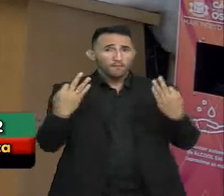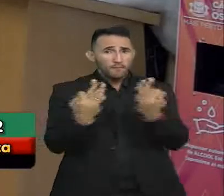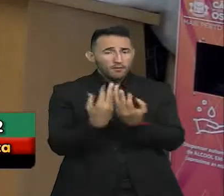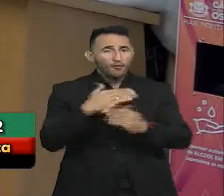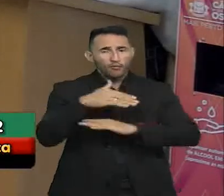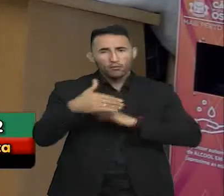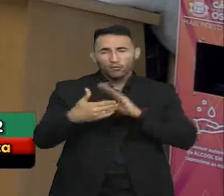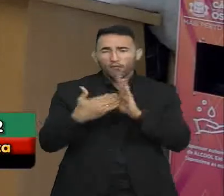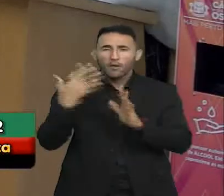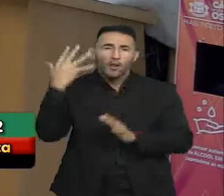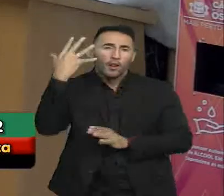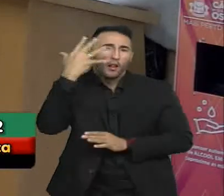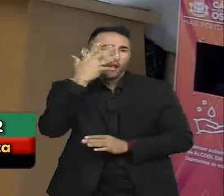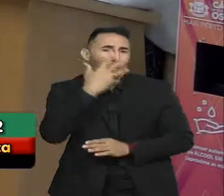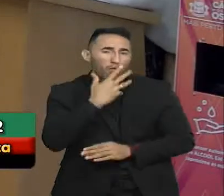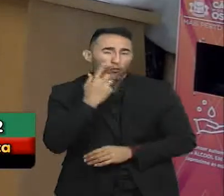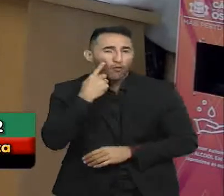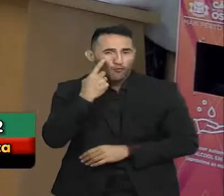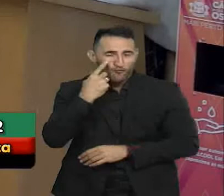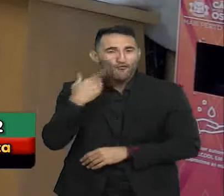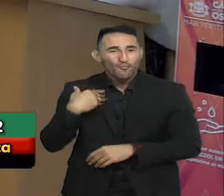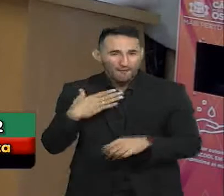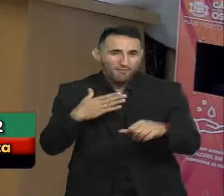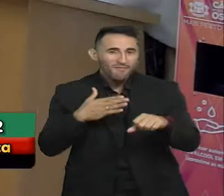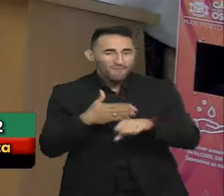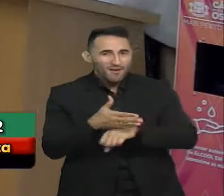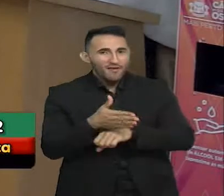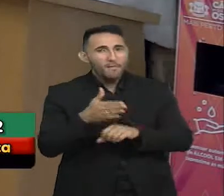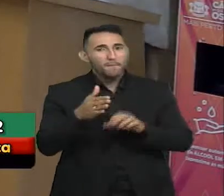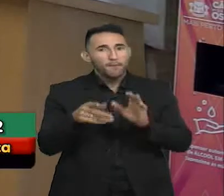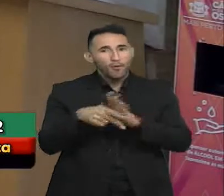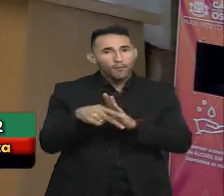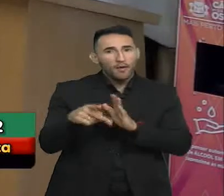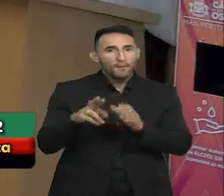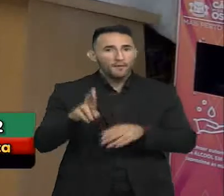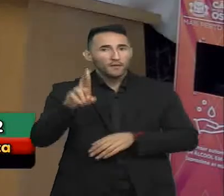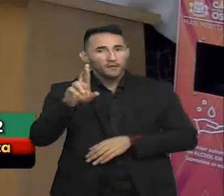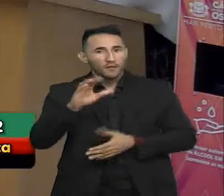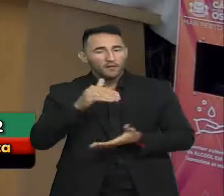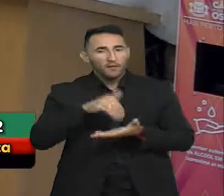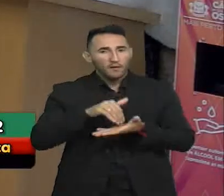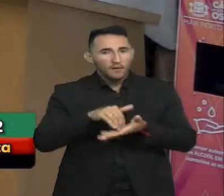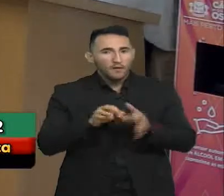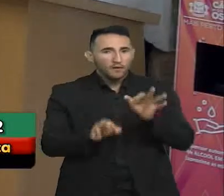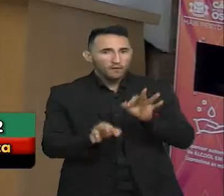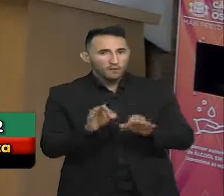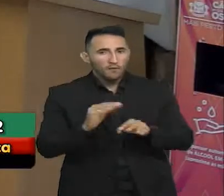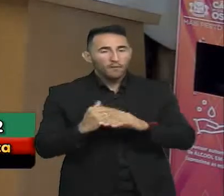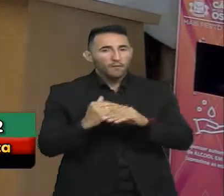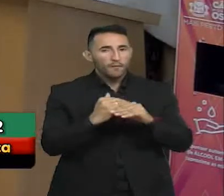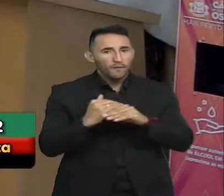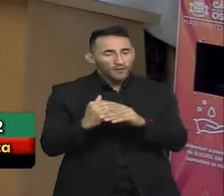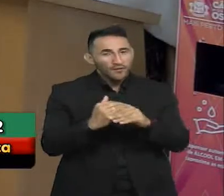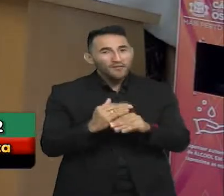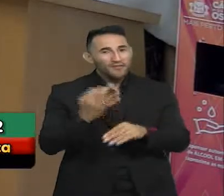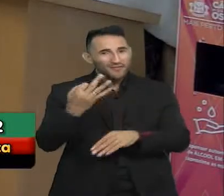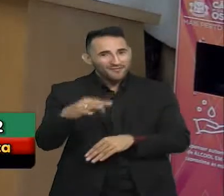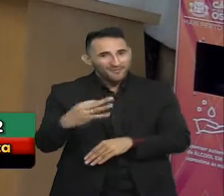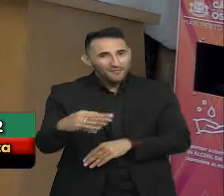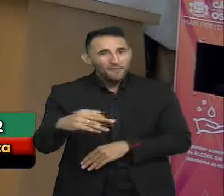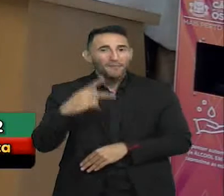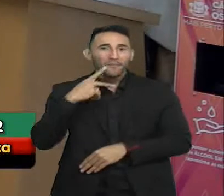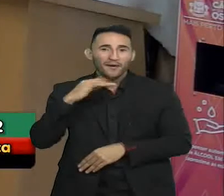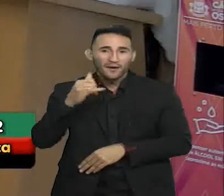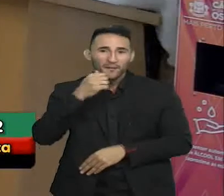muito bonito. Nós estávamos lá, enquanto Secretaria da Igualdade Racial, e caminhamos juntos, né, pai Valentim, mãe Luciana, e